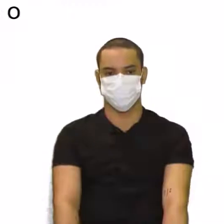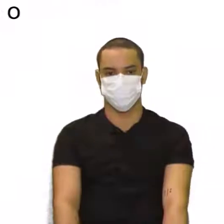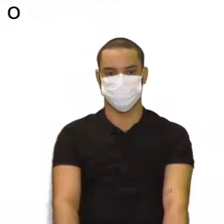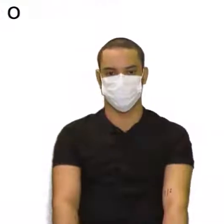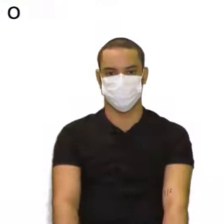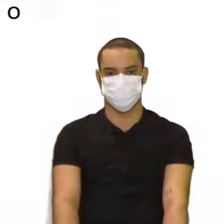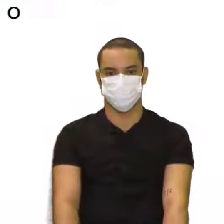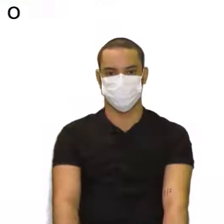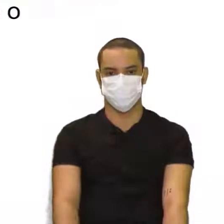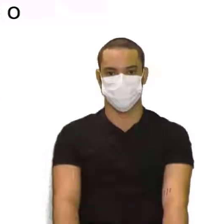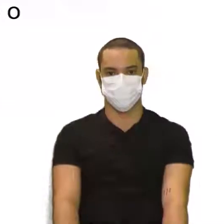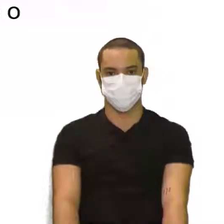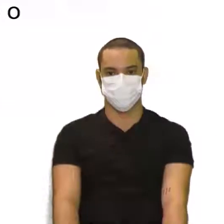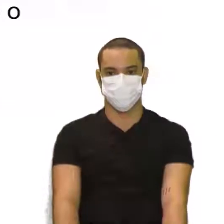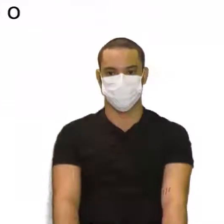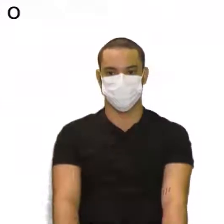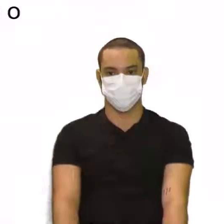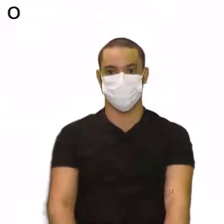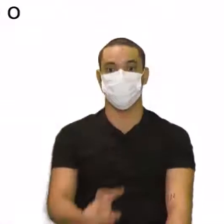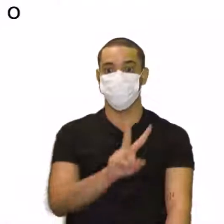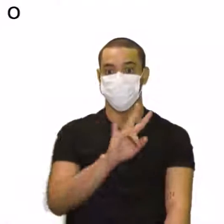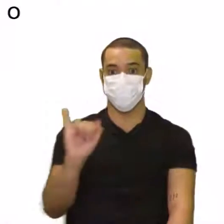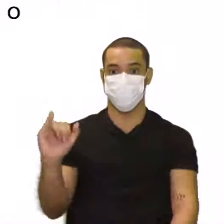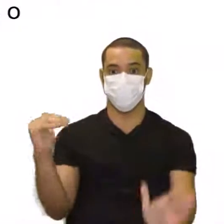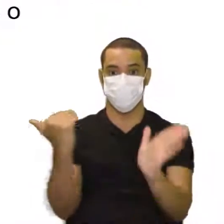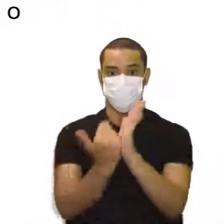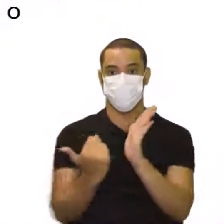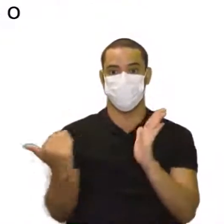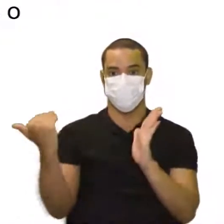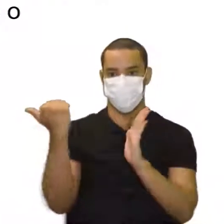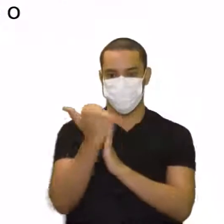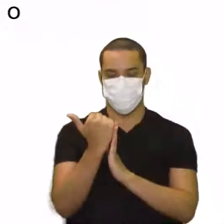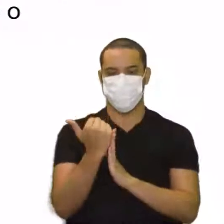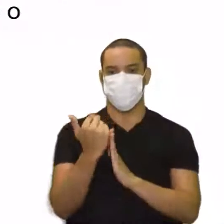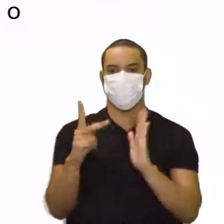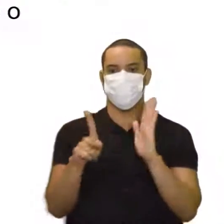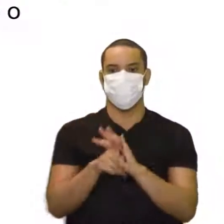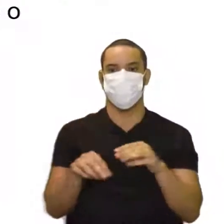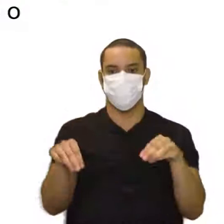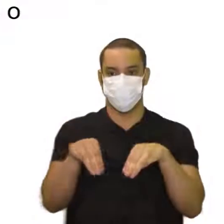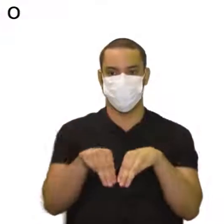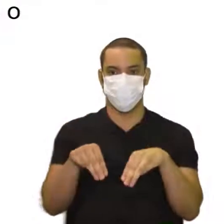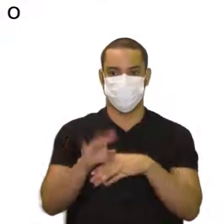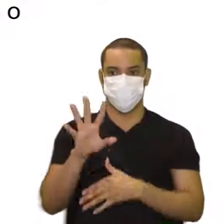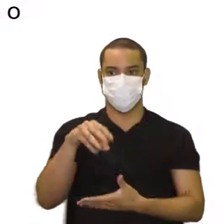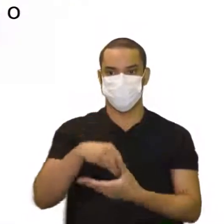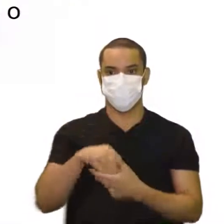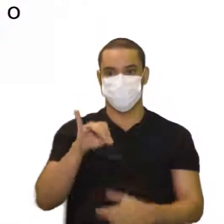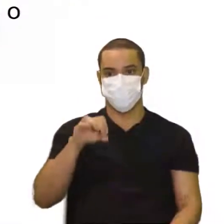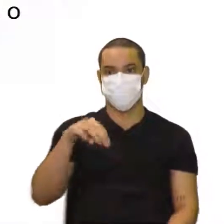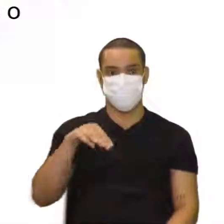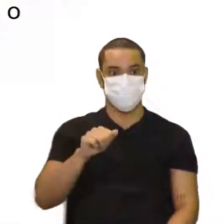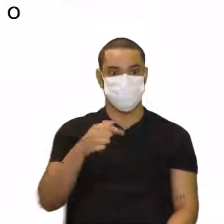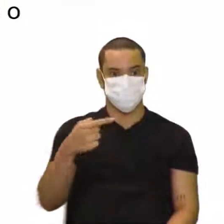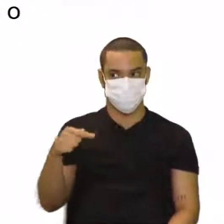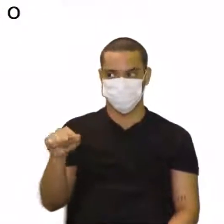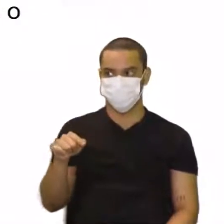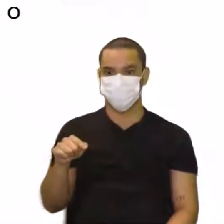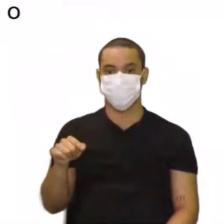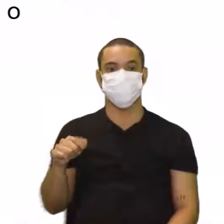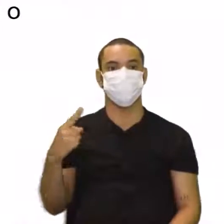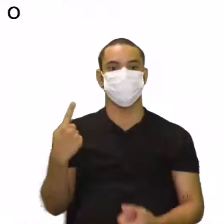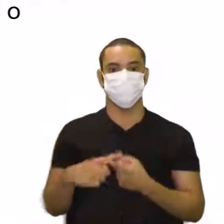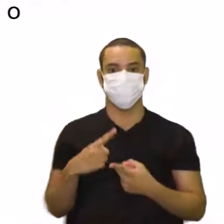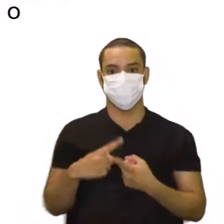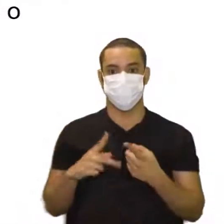vai estar aproximando, então você está aumentando o campo magnético do ímã, né? O fluxo do campo magnético do ímã, ok? Que nesse caso